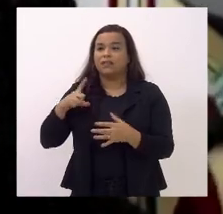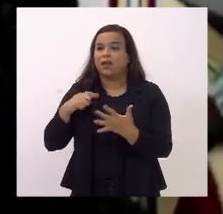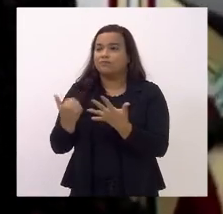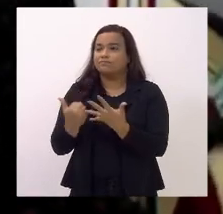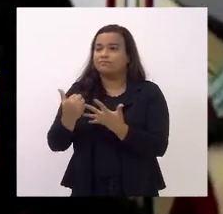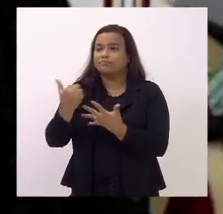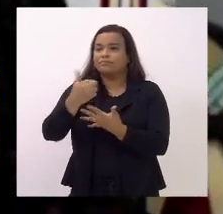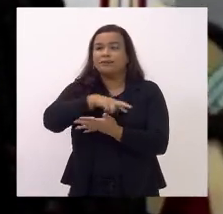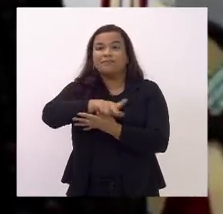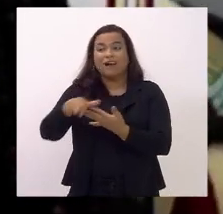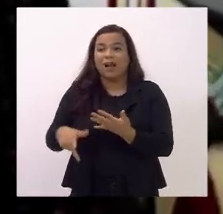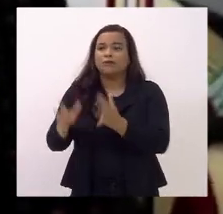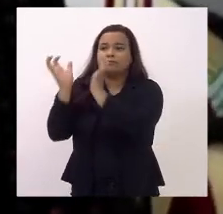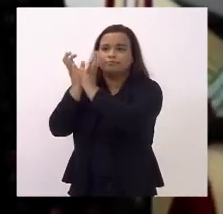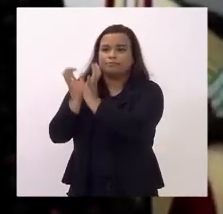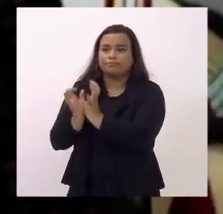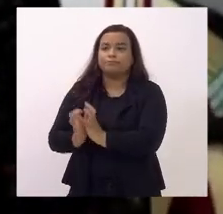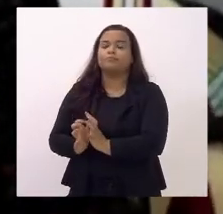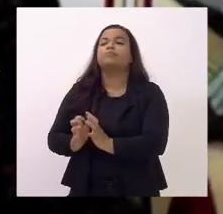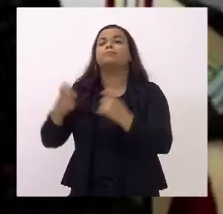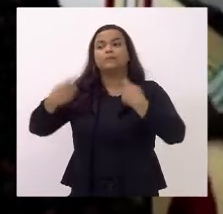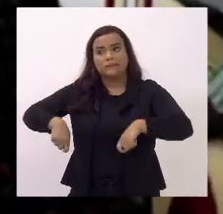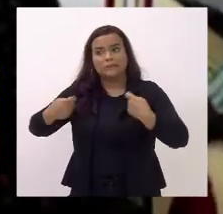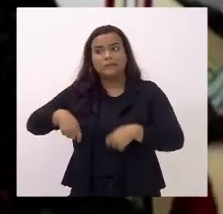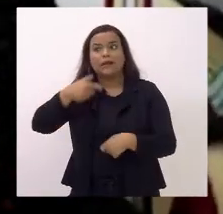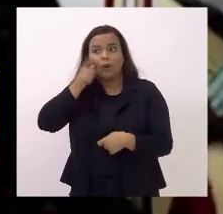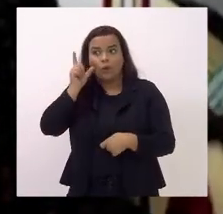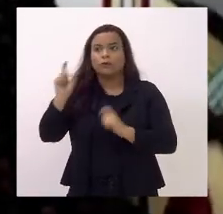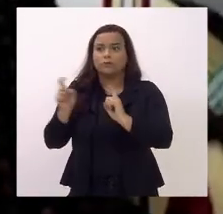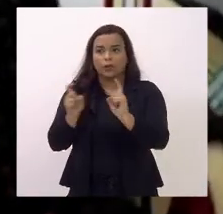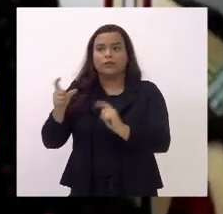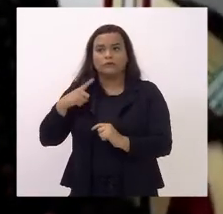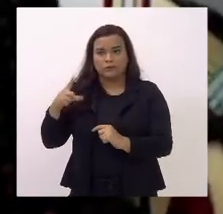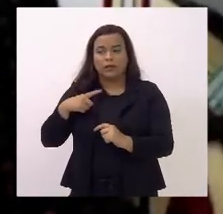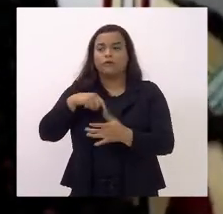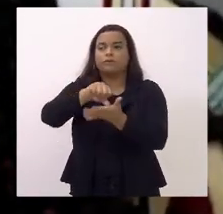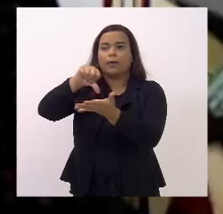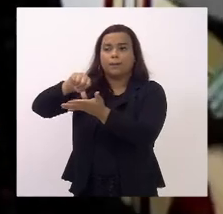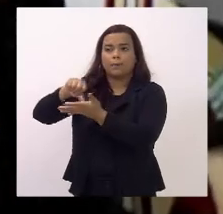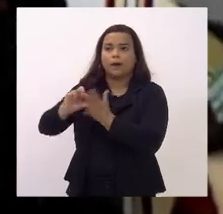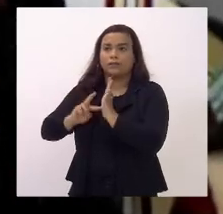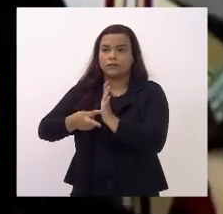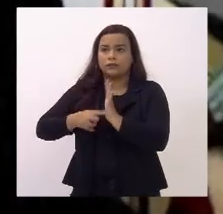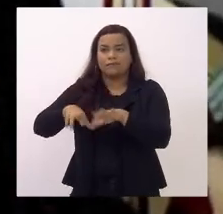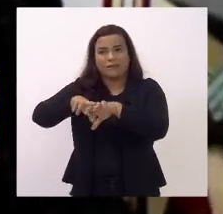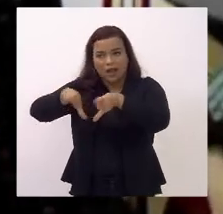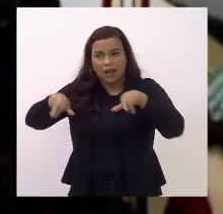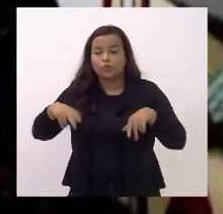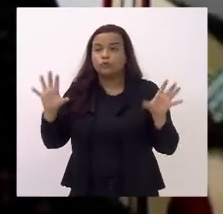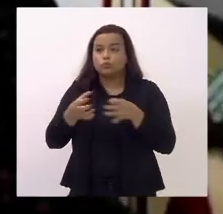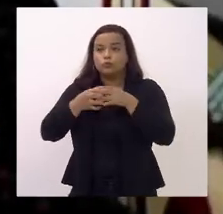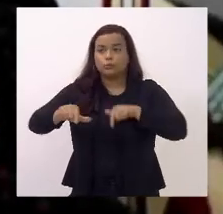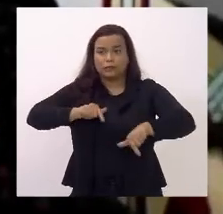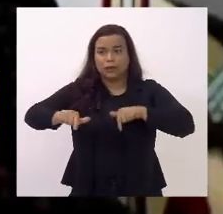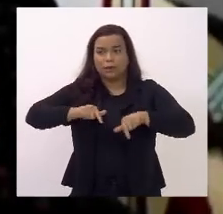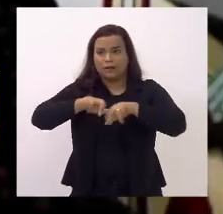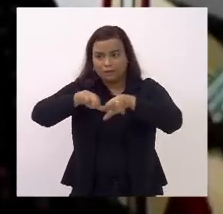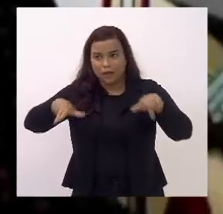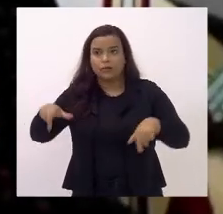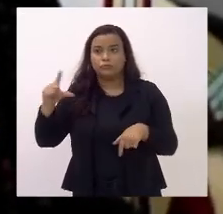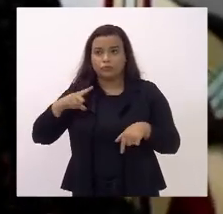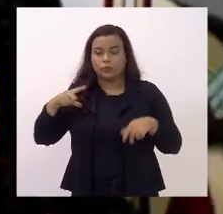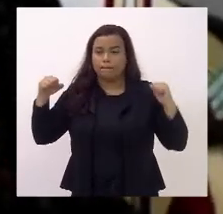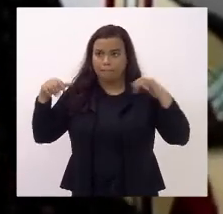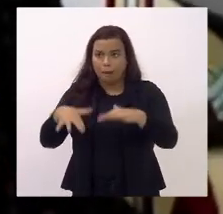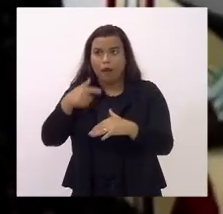E ontem a gente teve uma reunião muito potente com várias centrais sindicais, com grupos de trabalhadores e